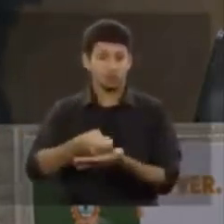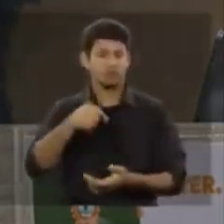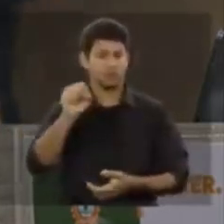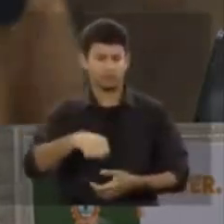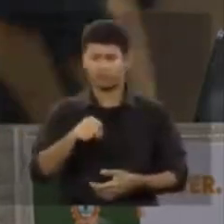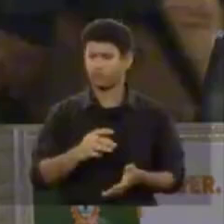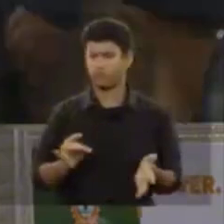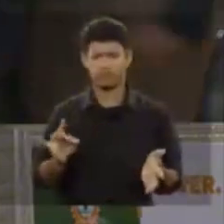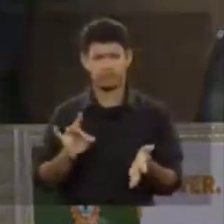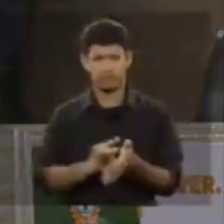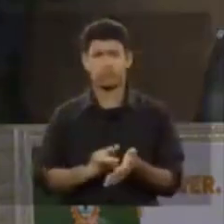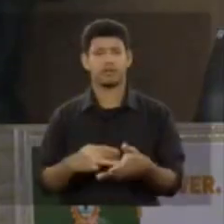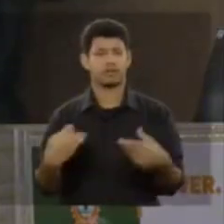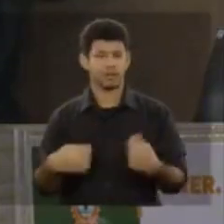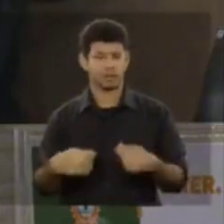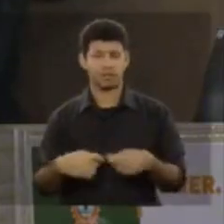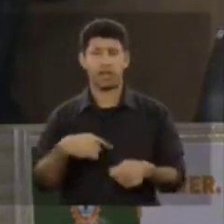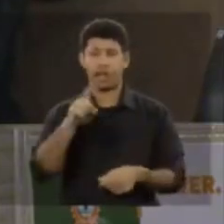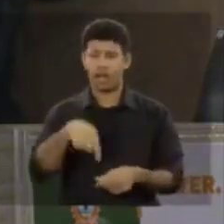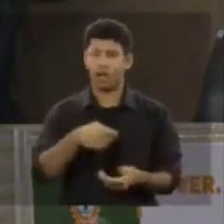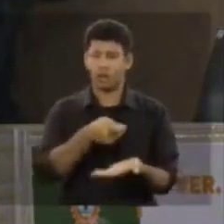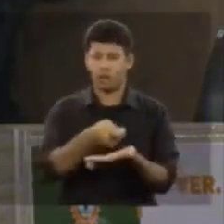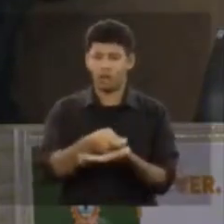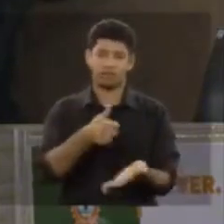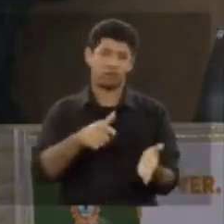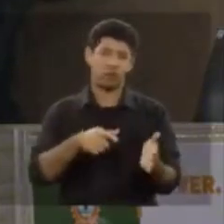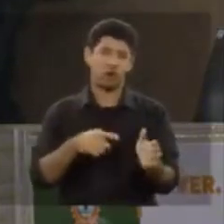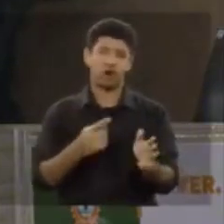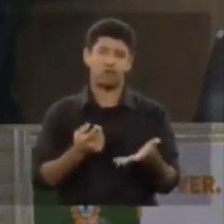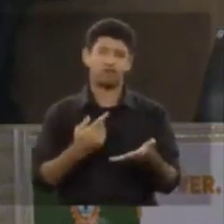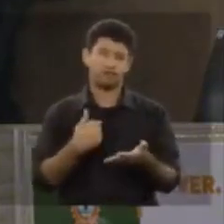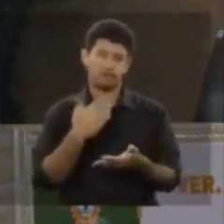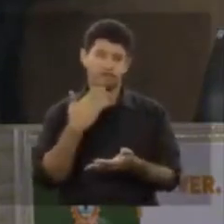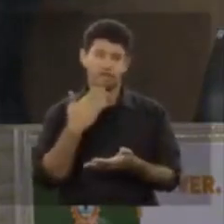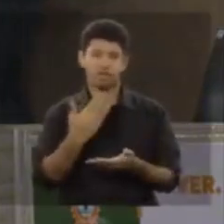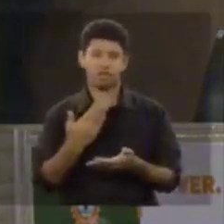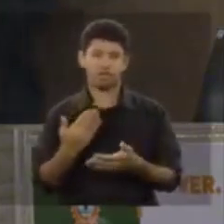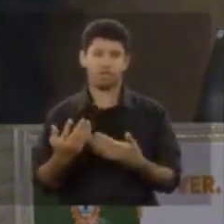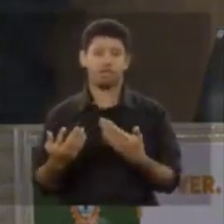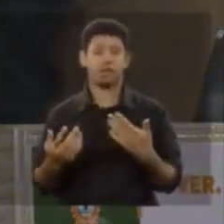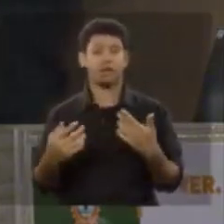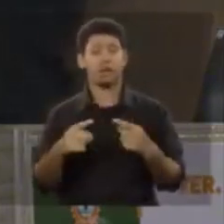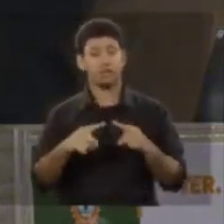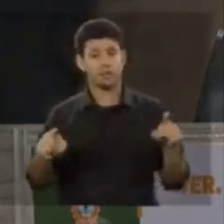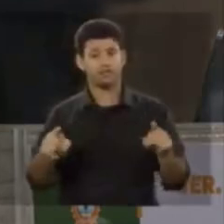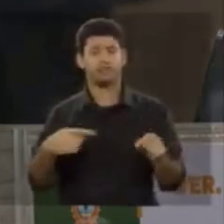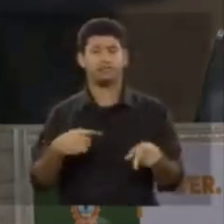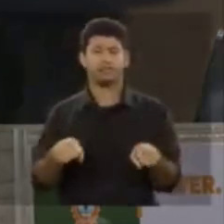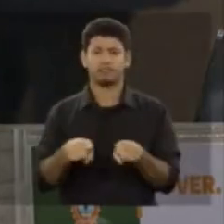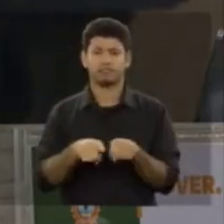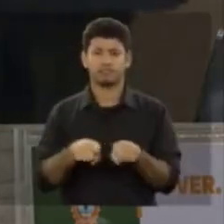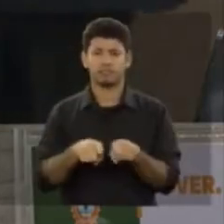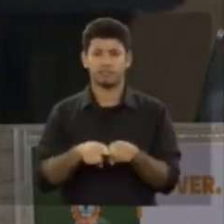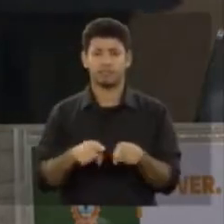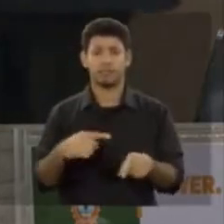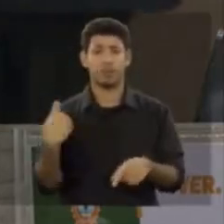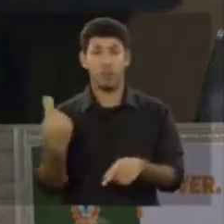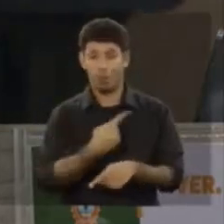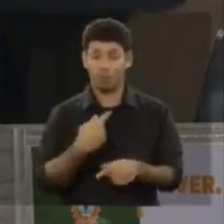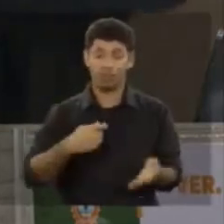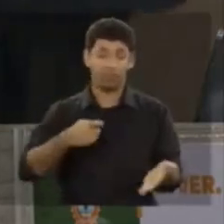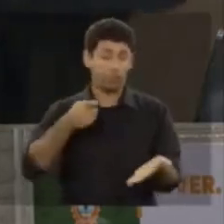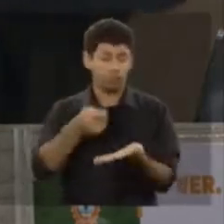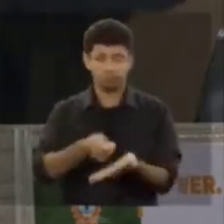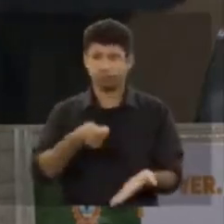certeza é obrigação Nossa mas também Em contrapartida temos a